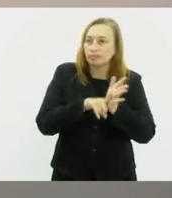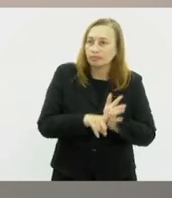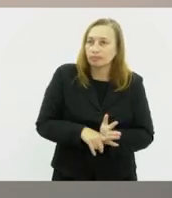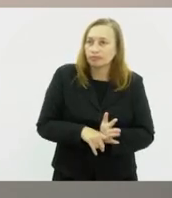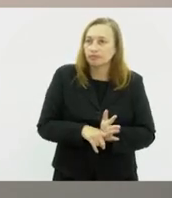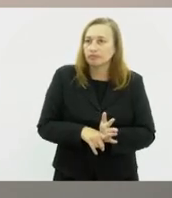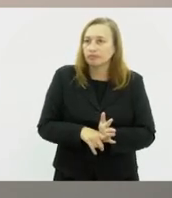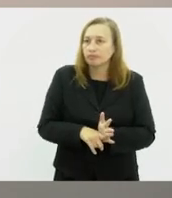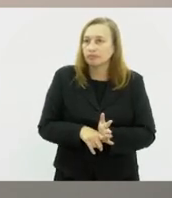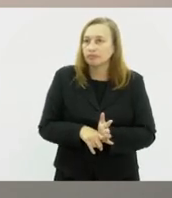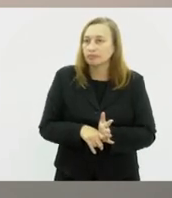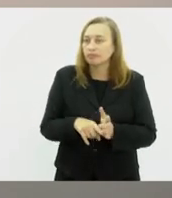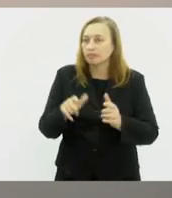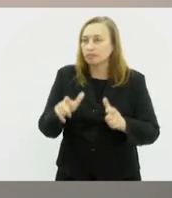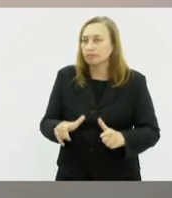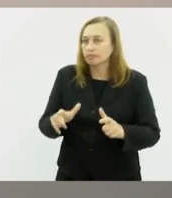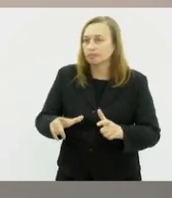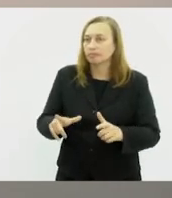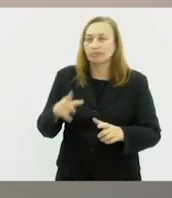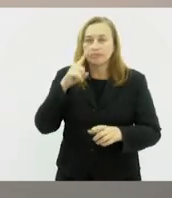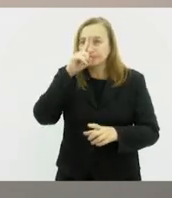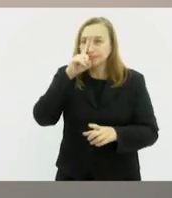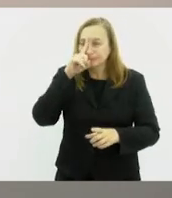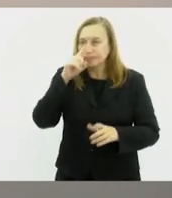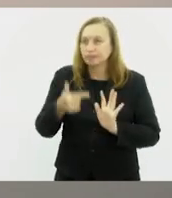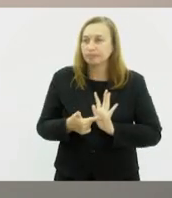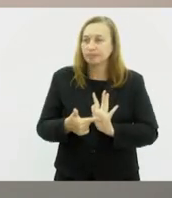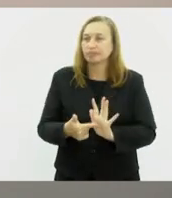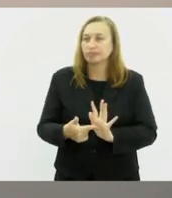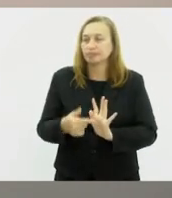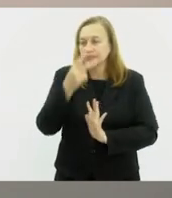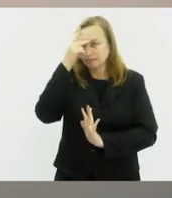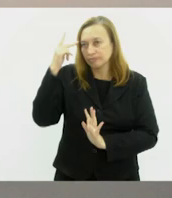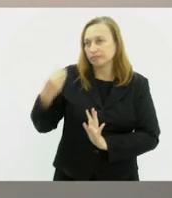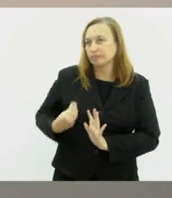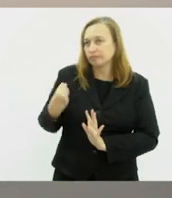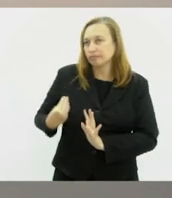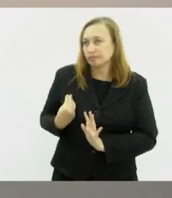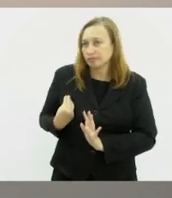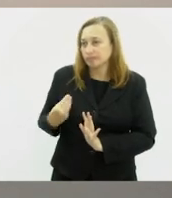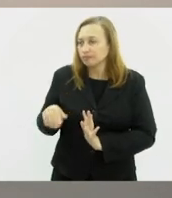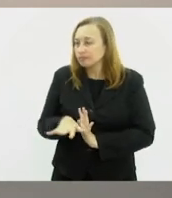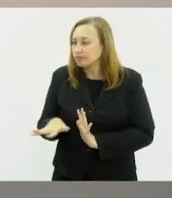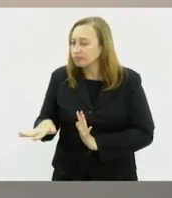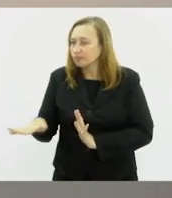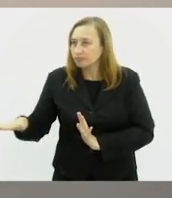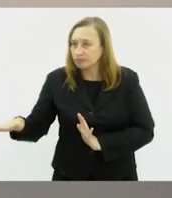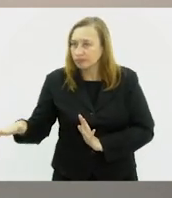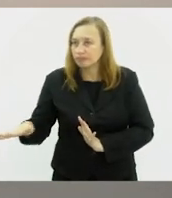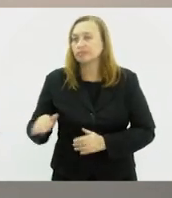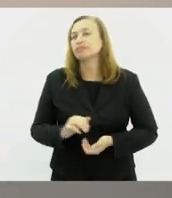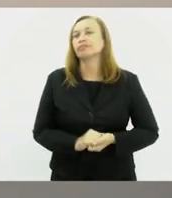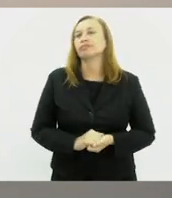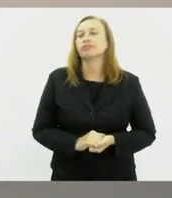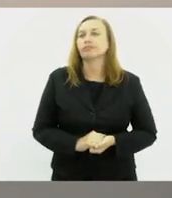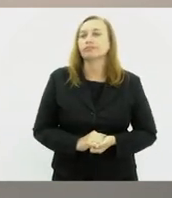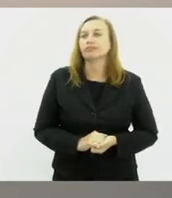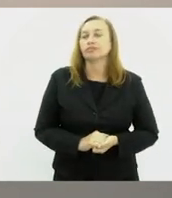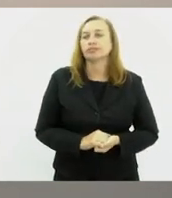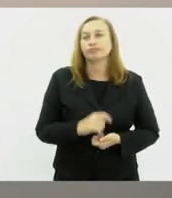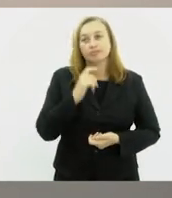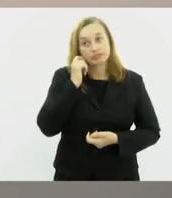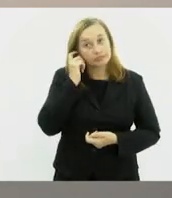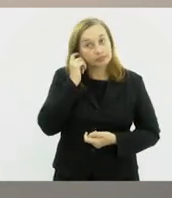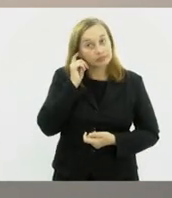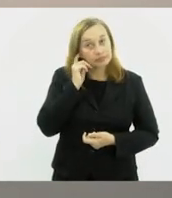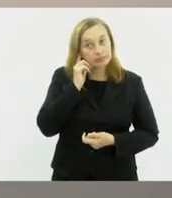Linha do Tiro eh identificou que as pessoas que vivem né em territórios muito afetados por essa violência armada né as pessoas